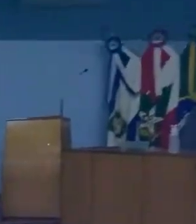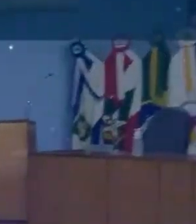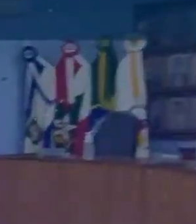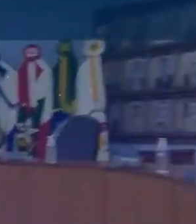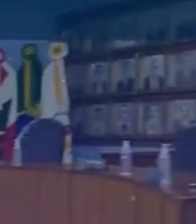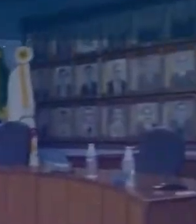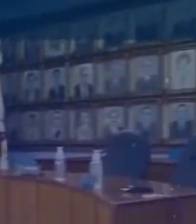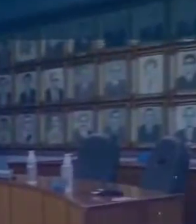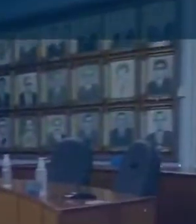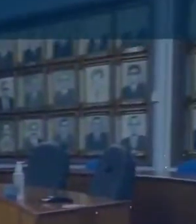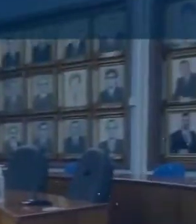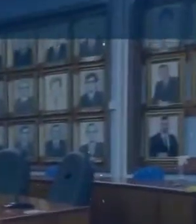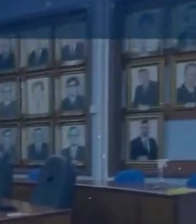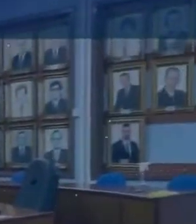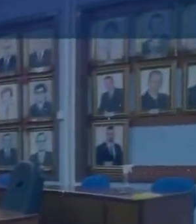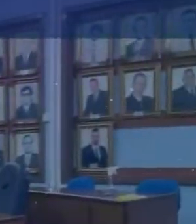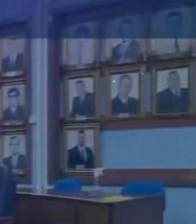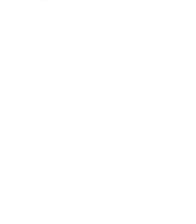E aí